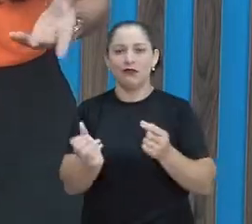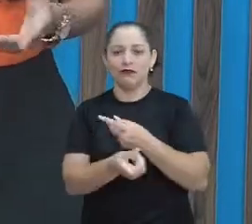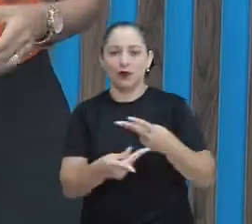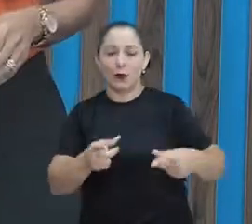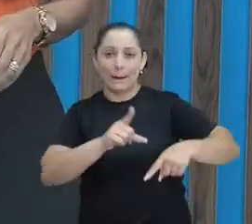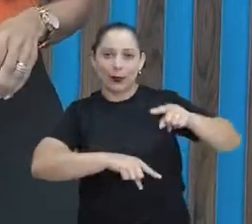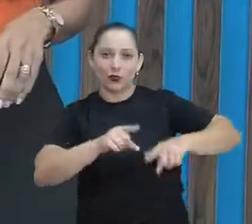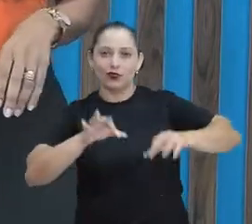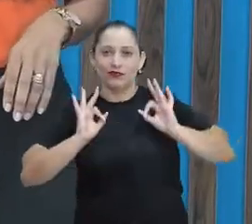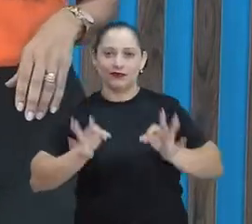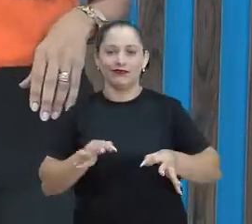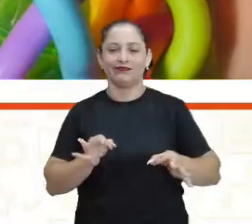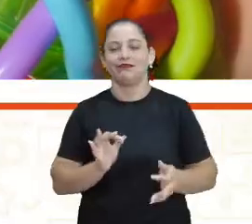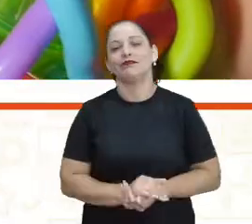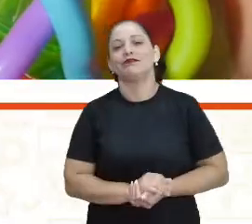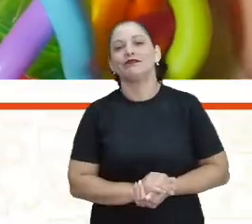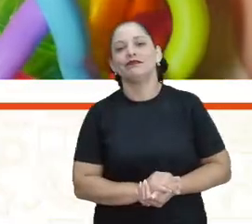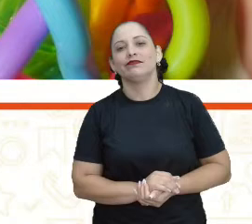adequados.